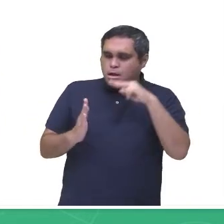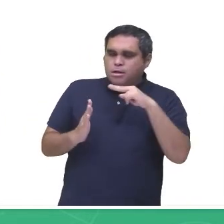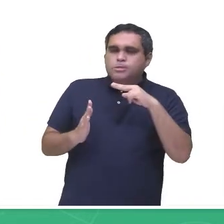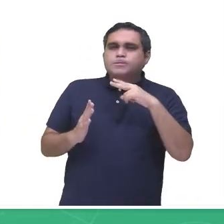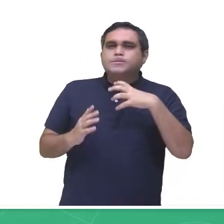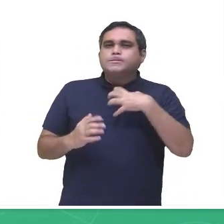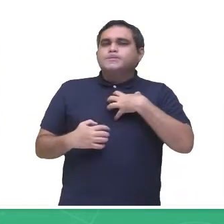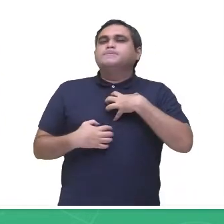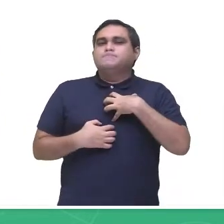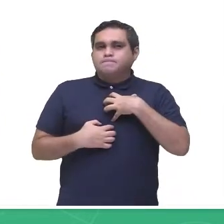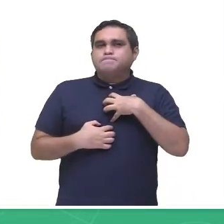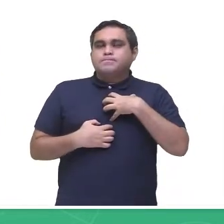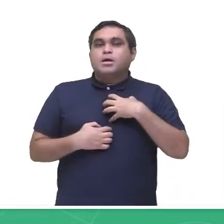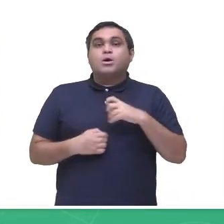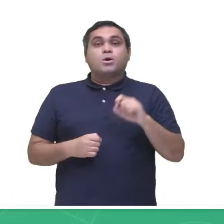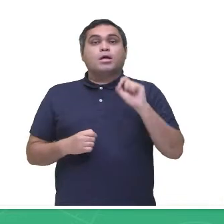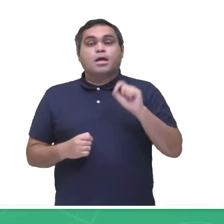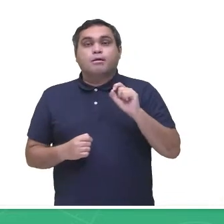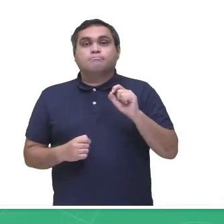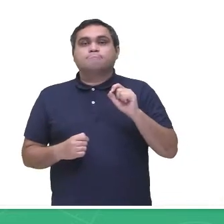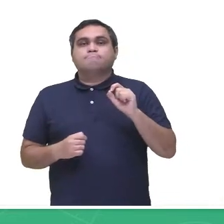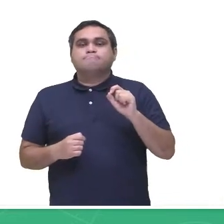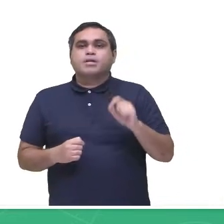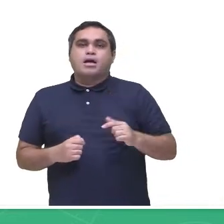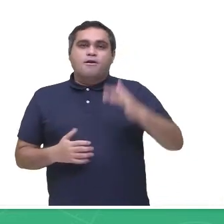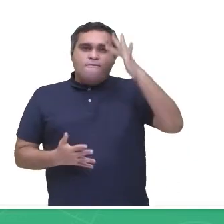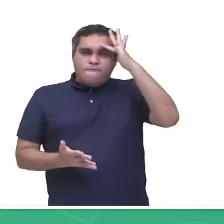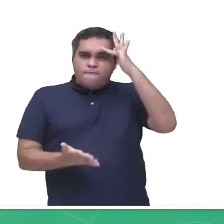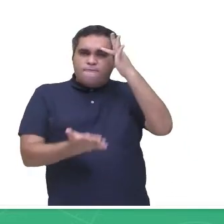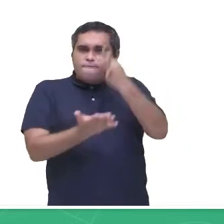a fé deveria ser atingida através dos